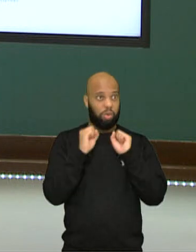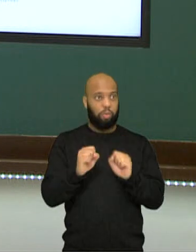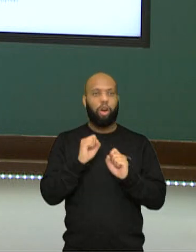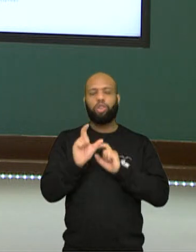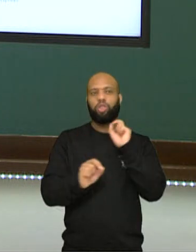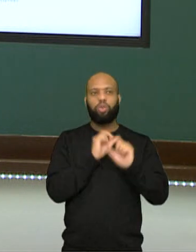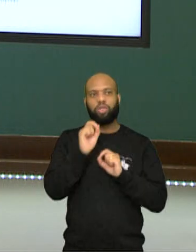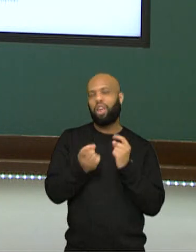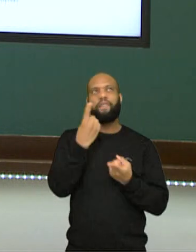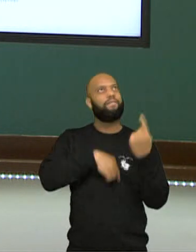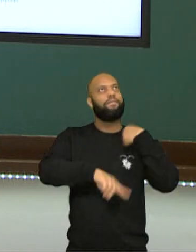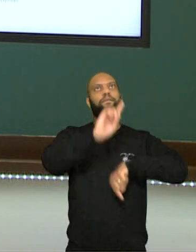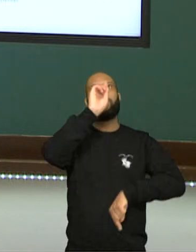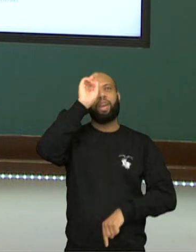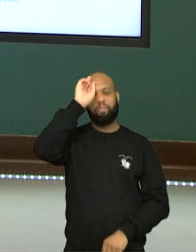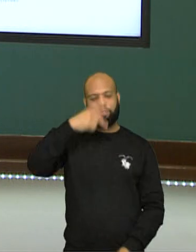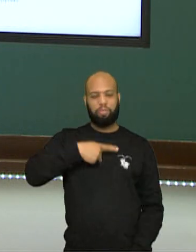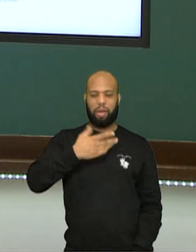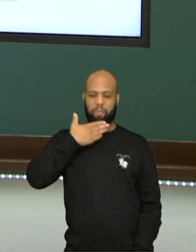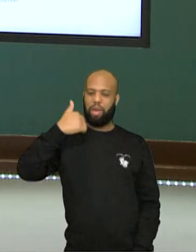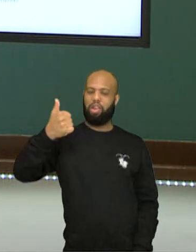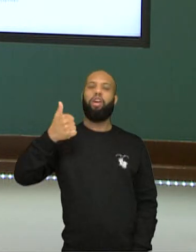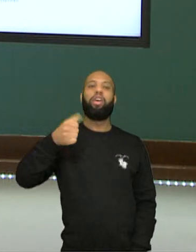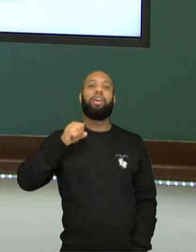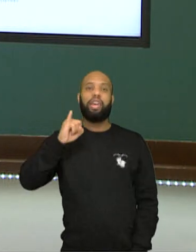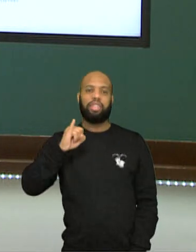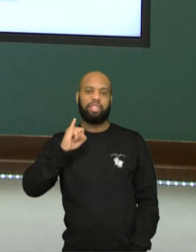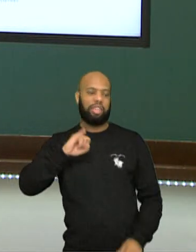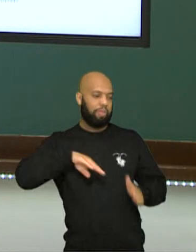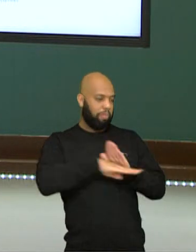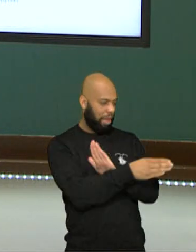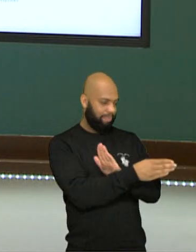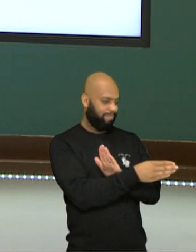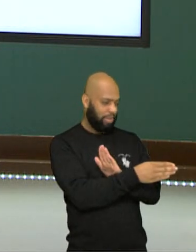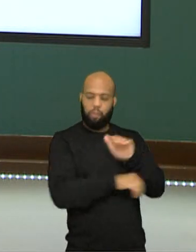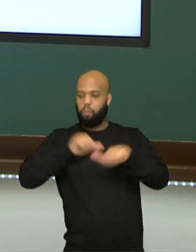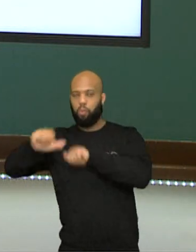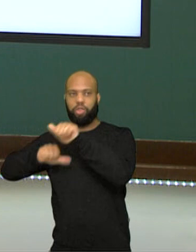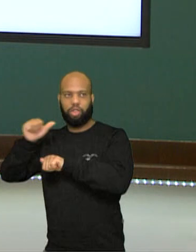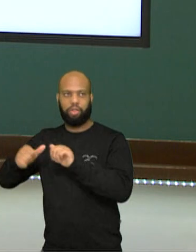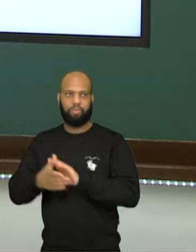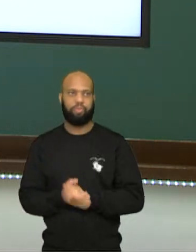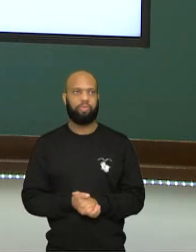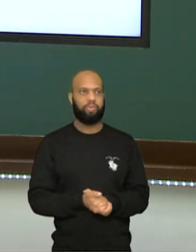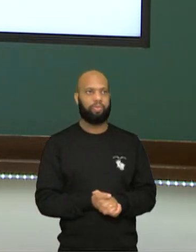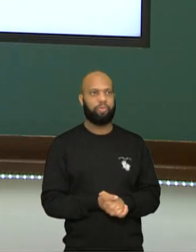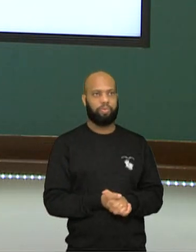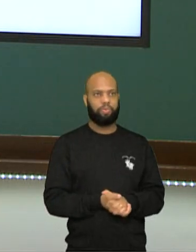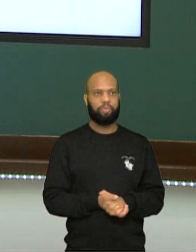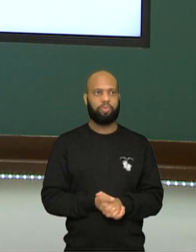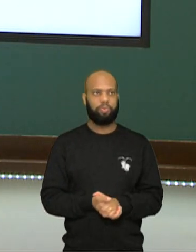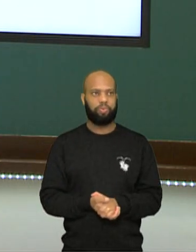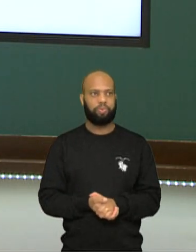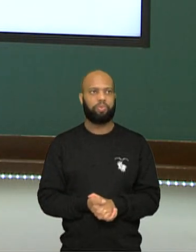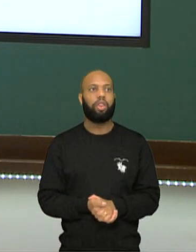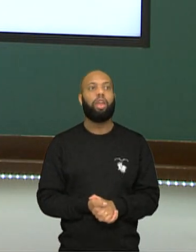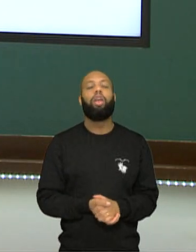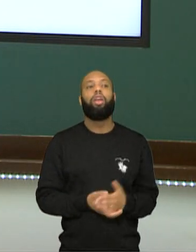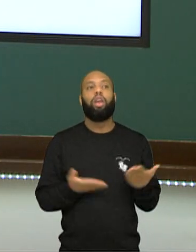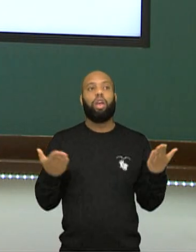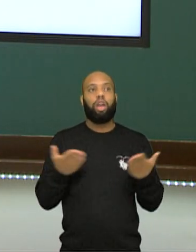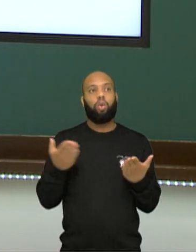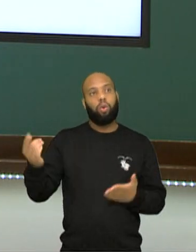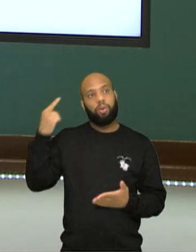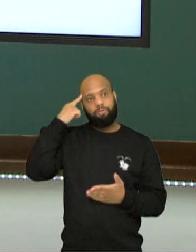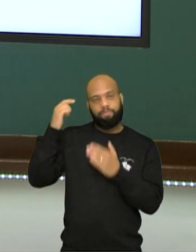uma melhor versão dela mesma se ela sair da zona de conforto, se ela sair da mesmice.